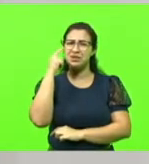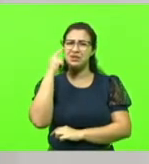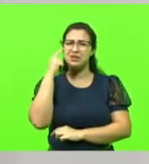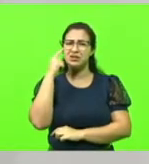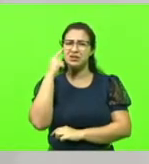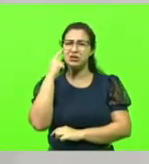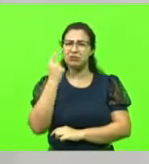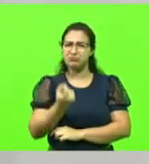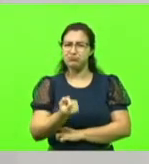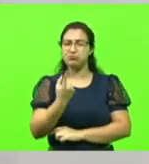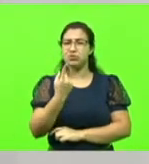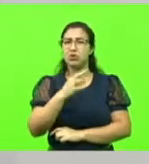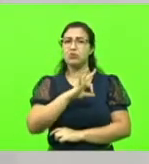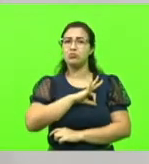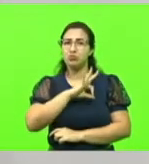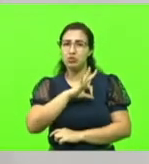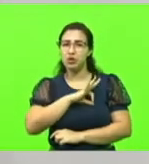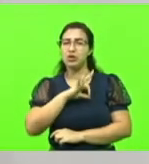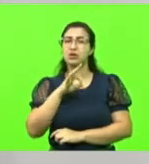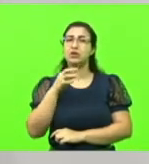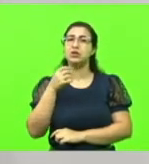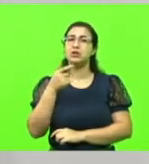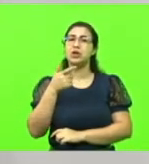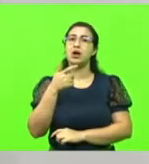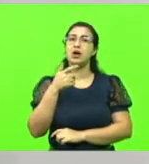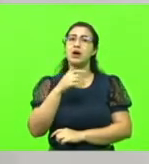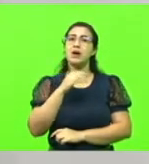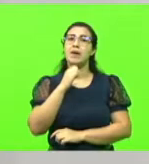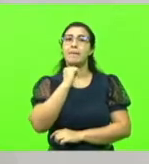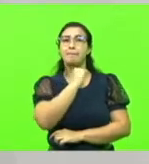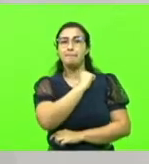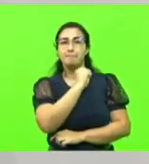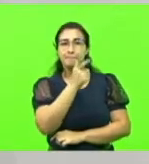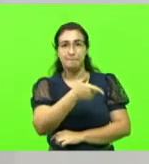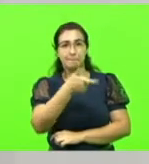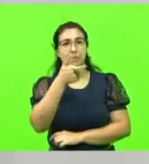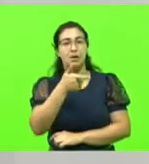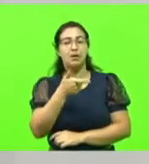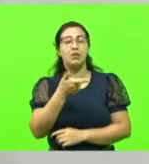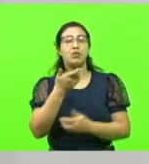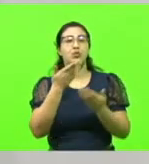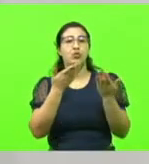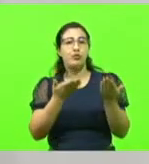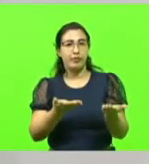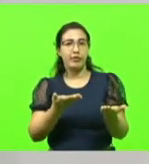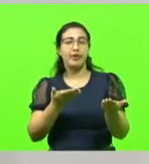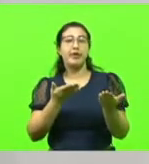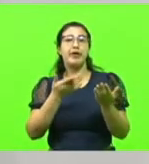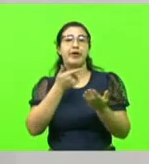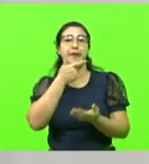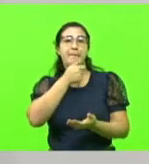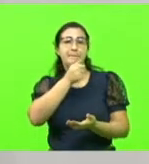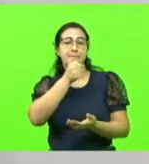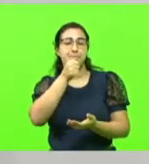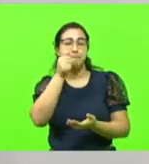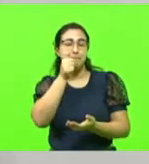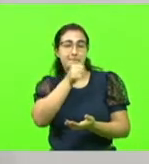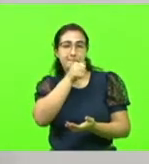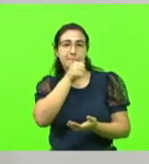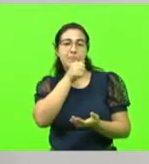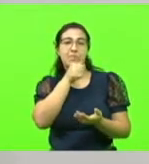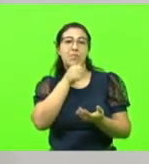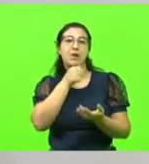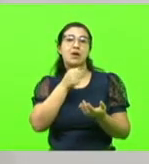que a polícia matou um pai de família, por nada. Simplesmente acordou num dia com vontade de matar um pai